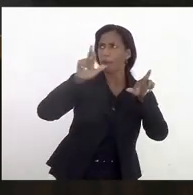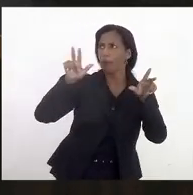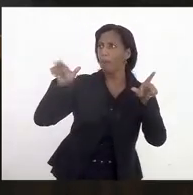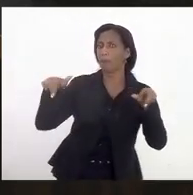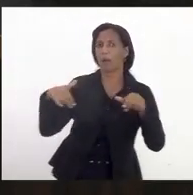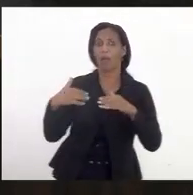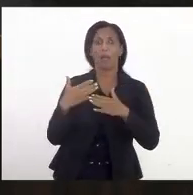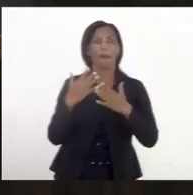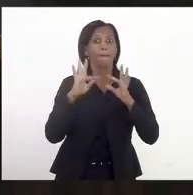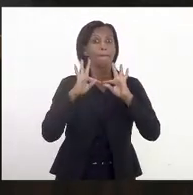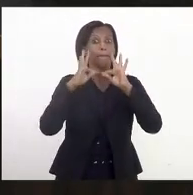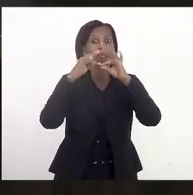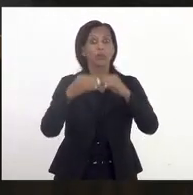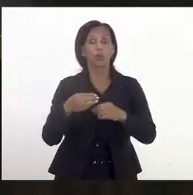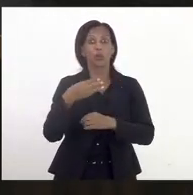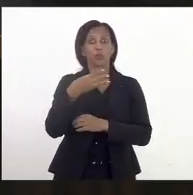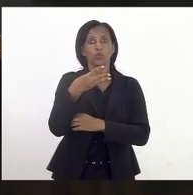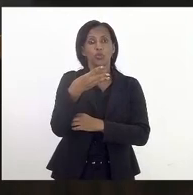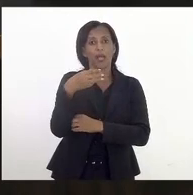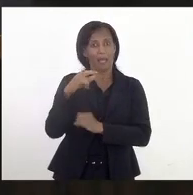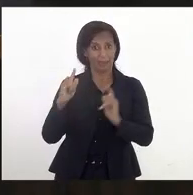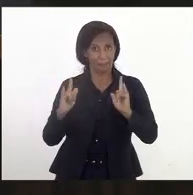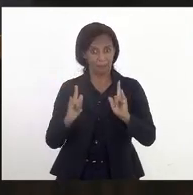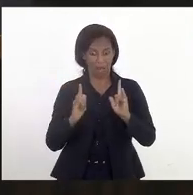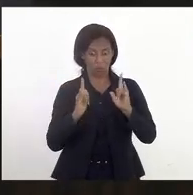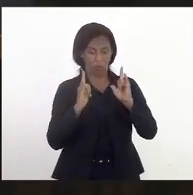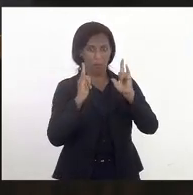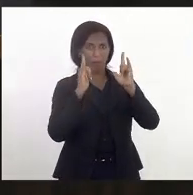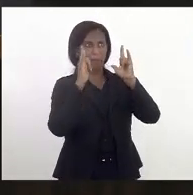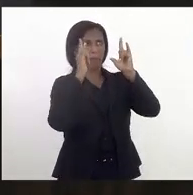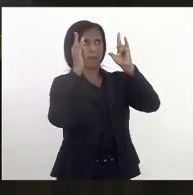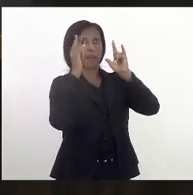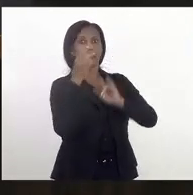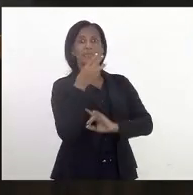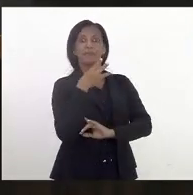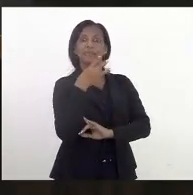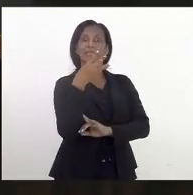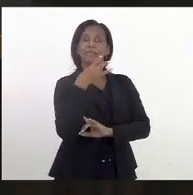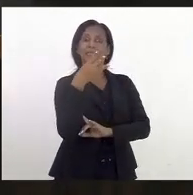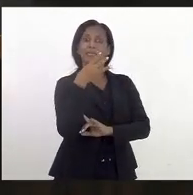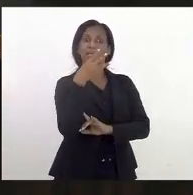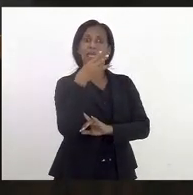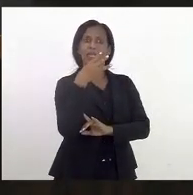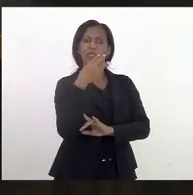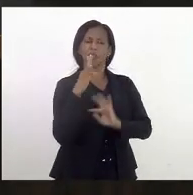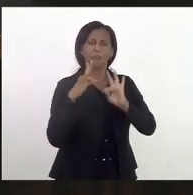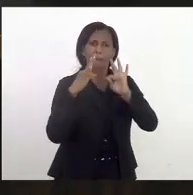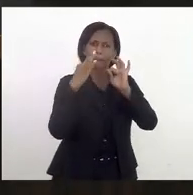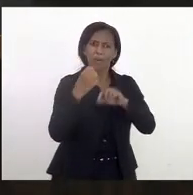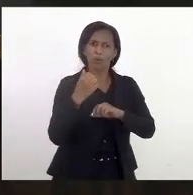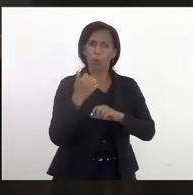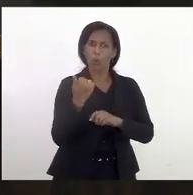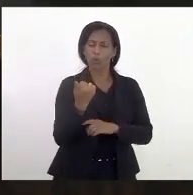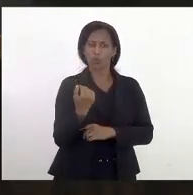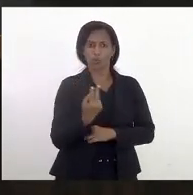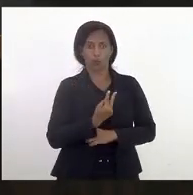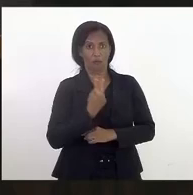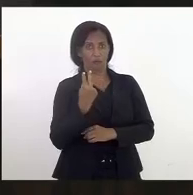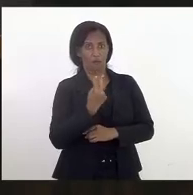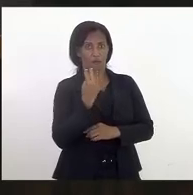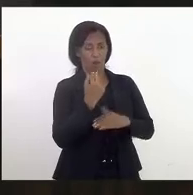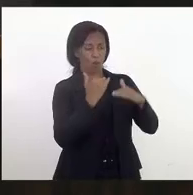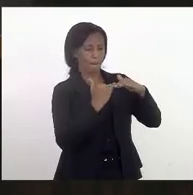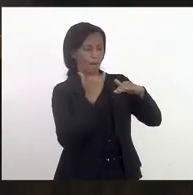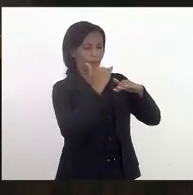31 andares nós temos na verdade 33 andares Mas para todos os andares é primeiro valores